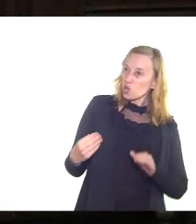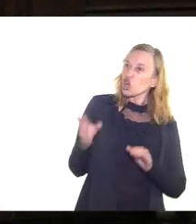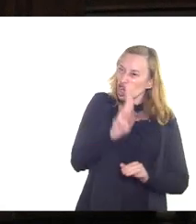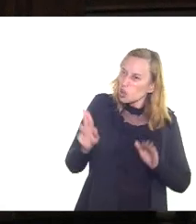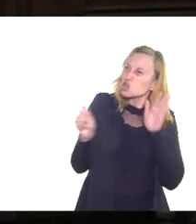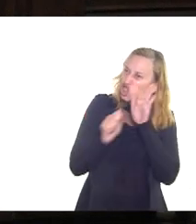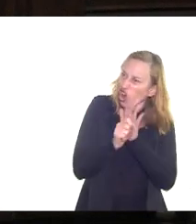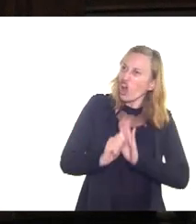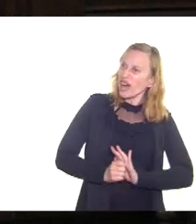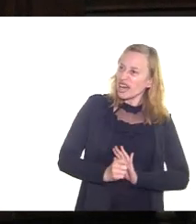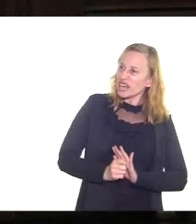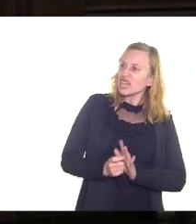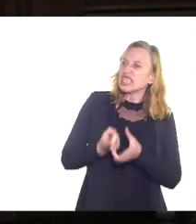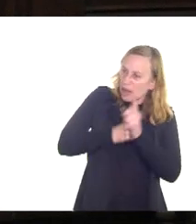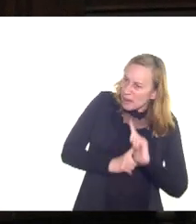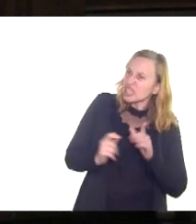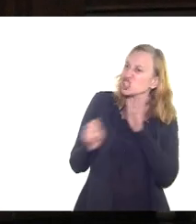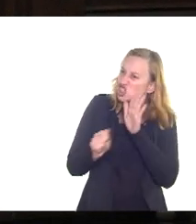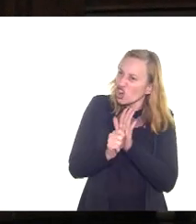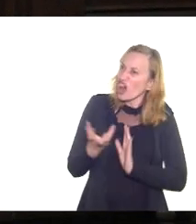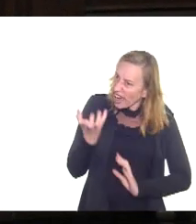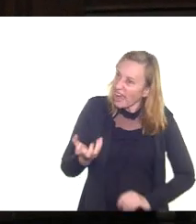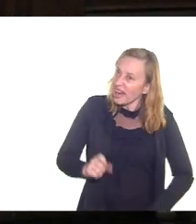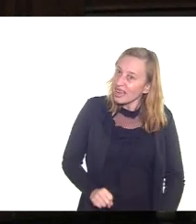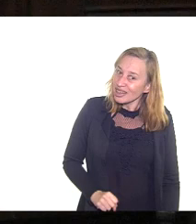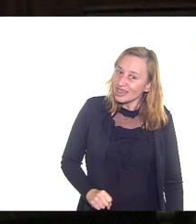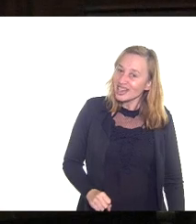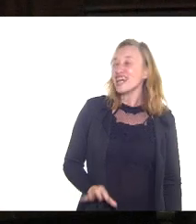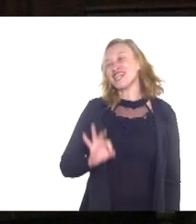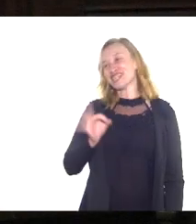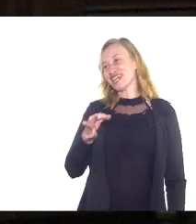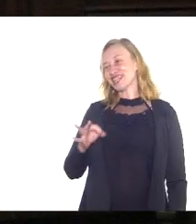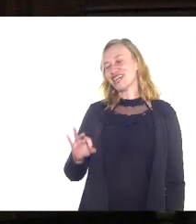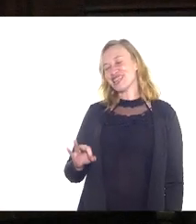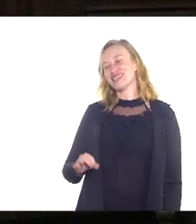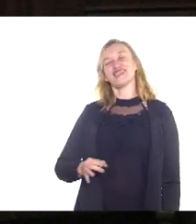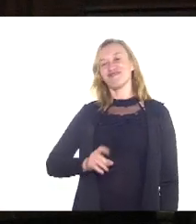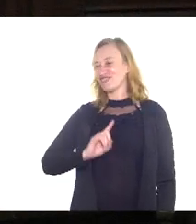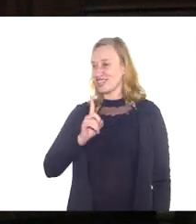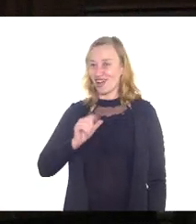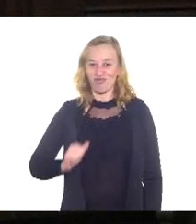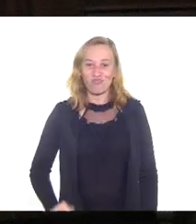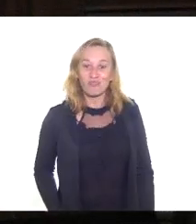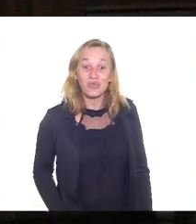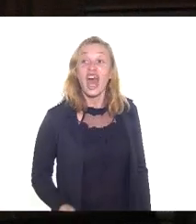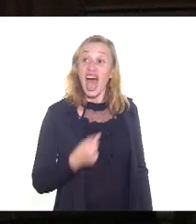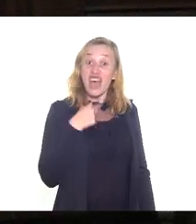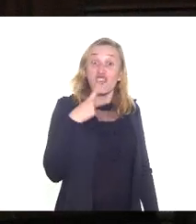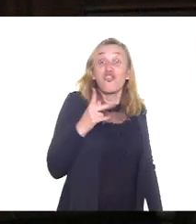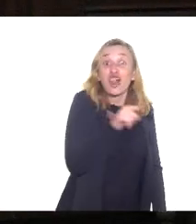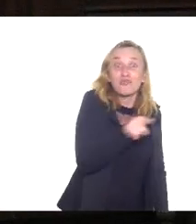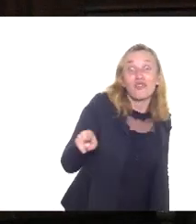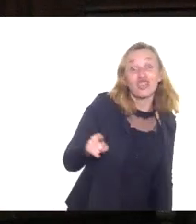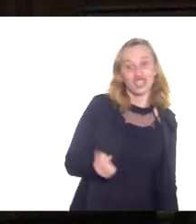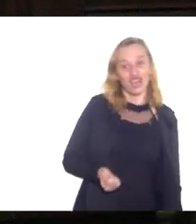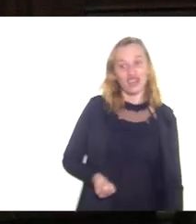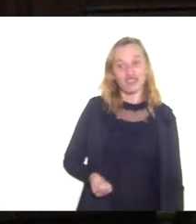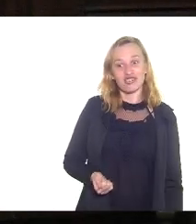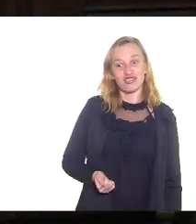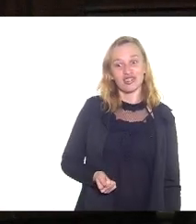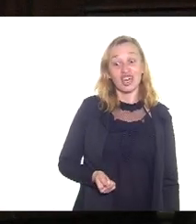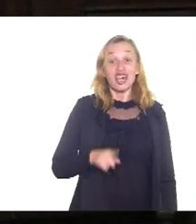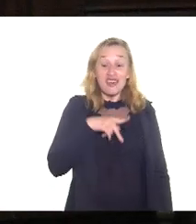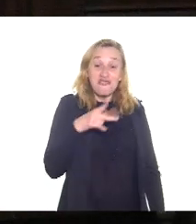usuário dependente de drogas? Eu tenho certeza que não. Aí eu falo para vocês, e falo aqui,